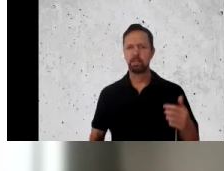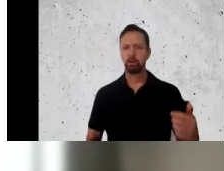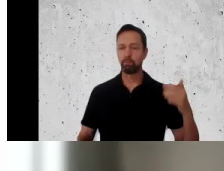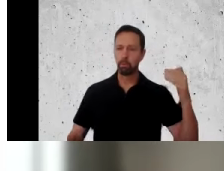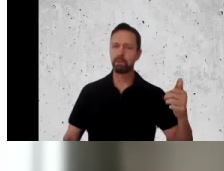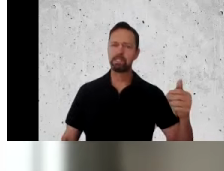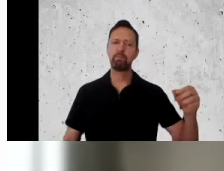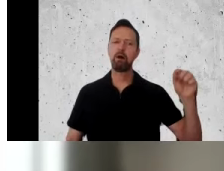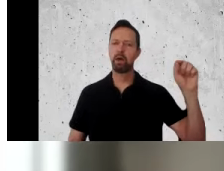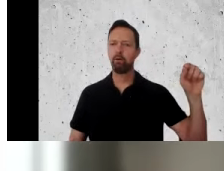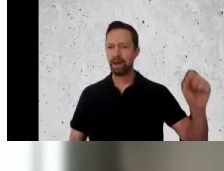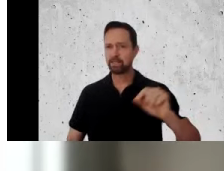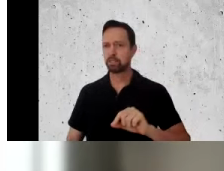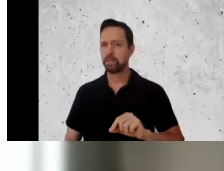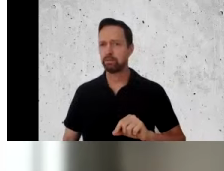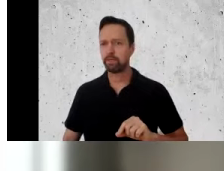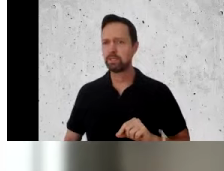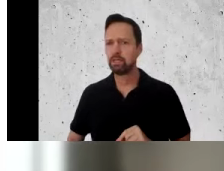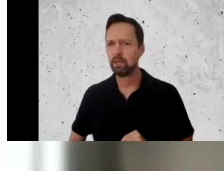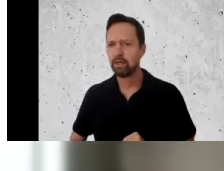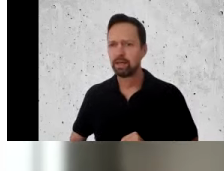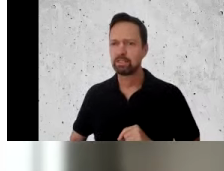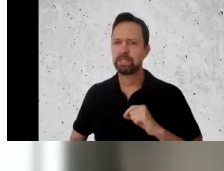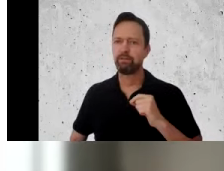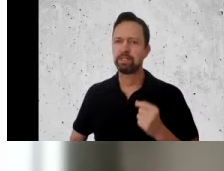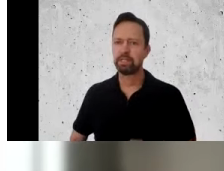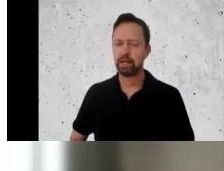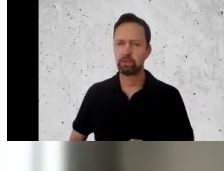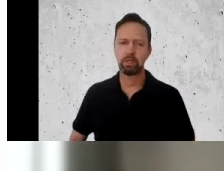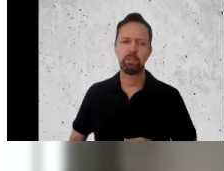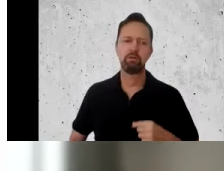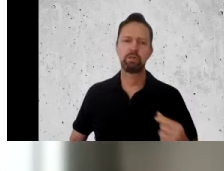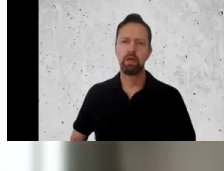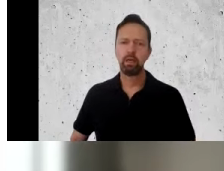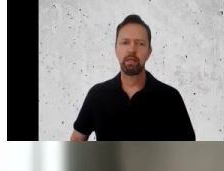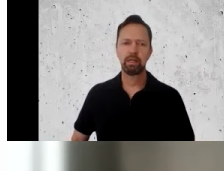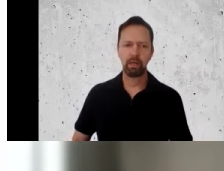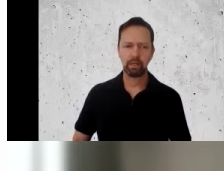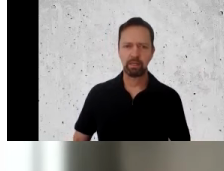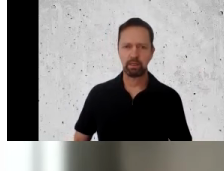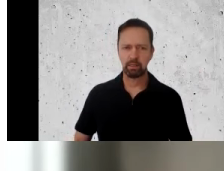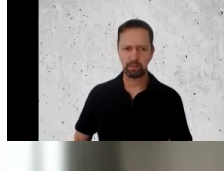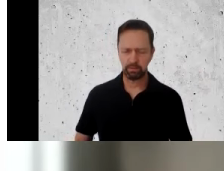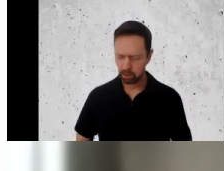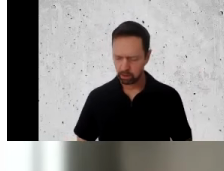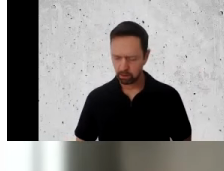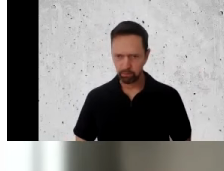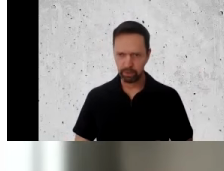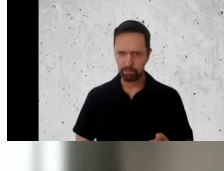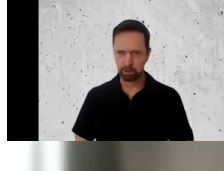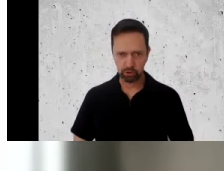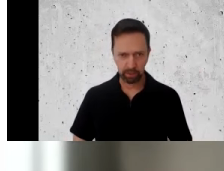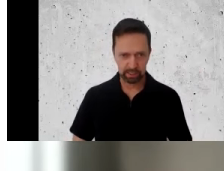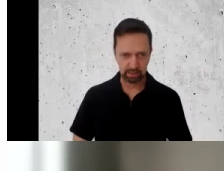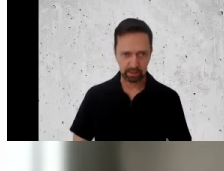Frequência, o principal é o asset specificity, a especificidade de ativos, e também a incerteza. Eu